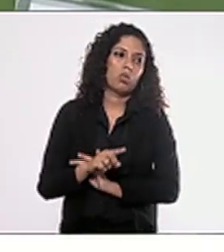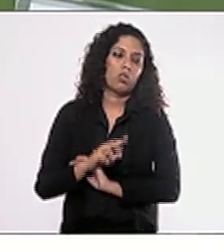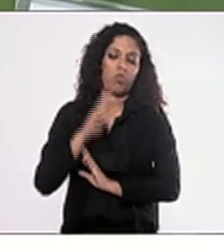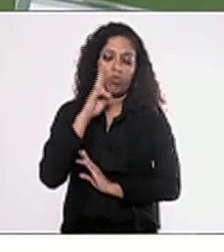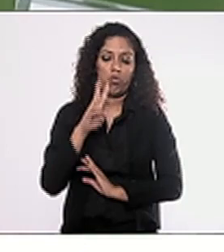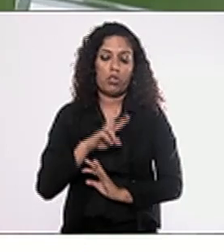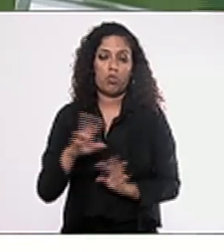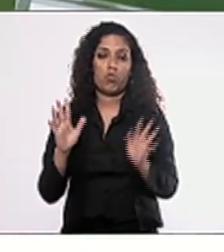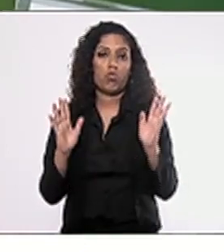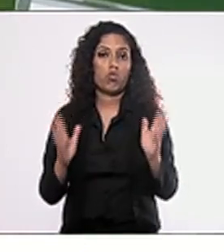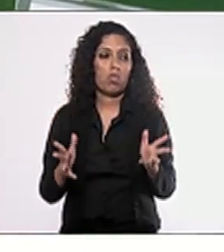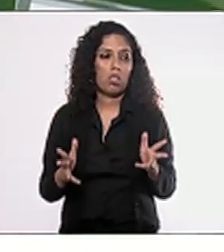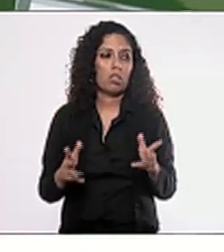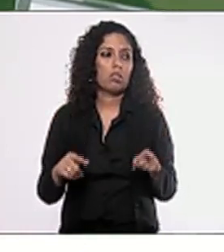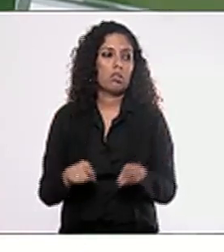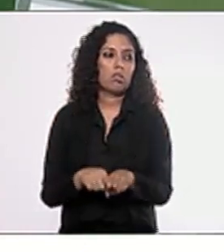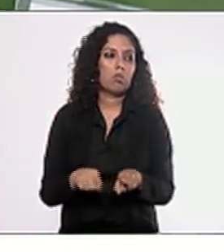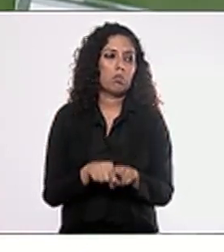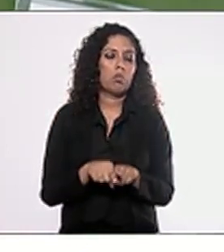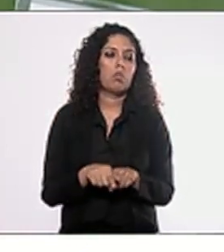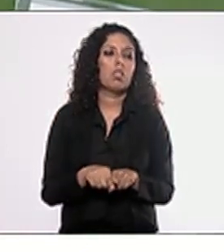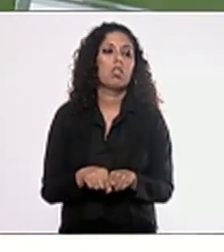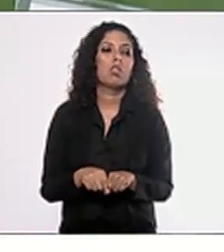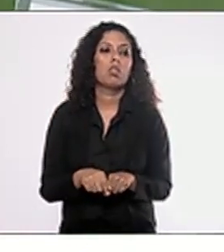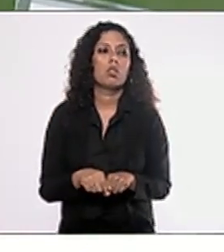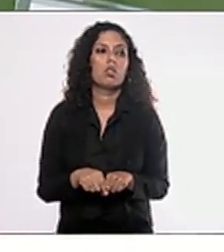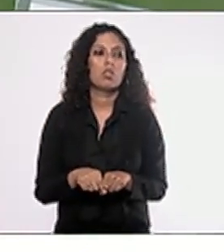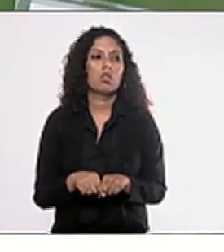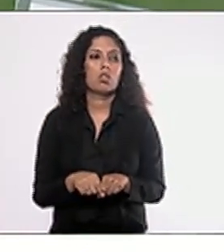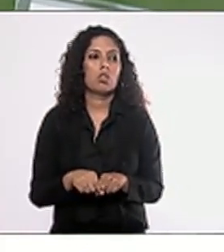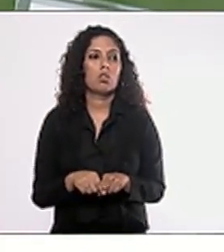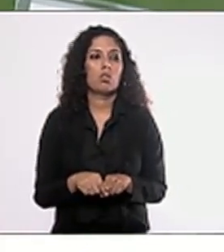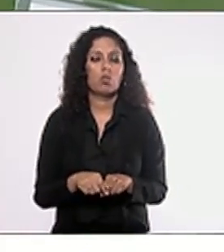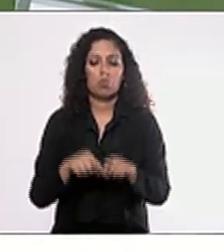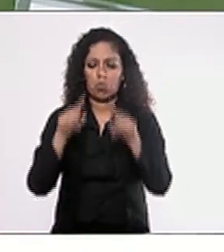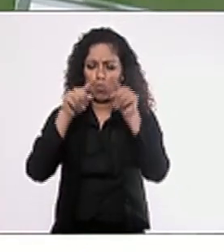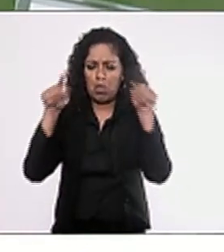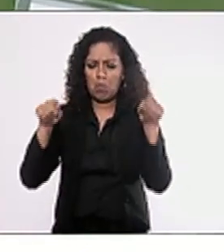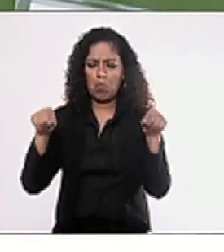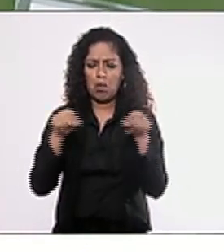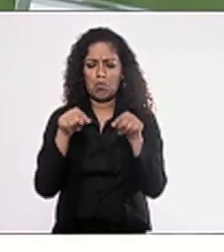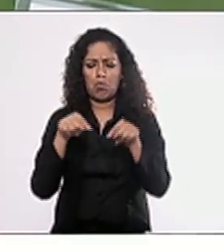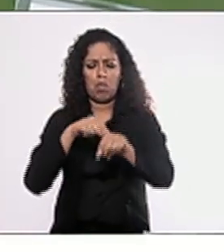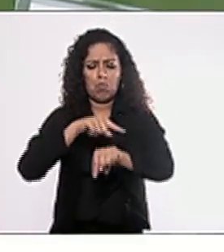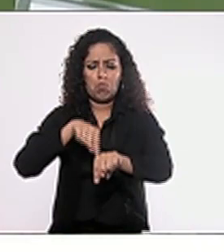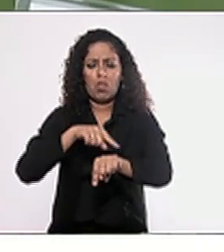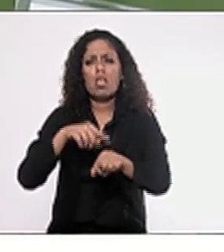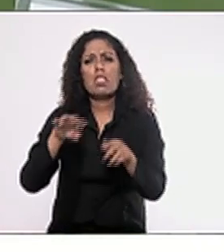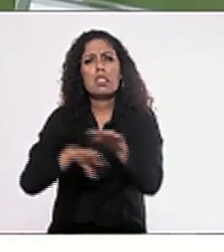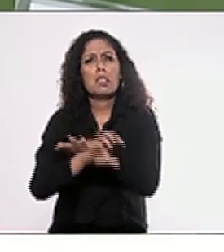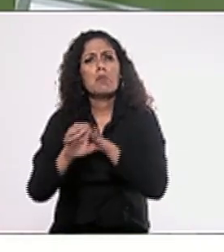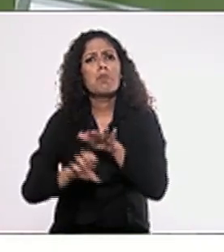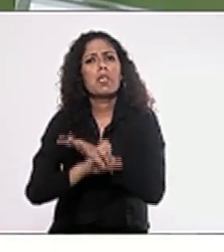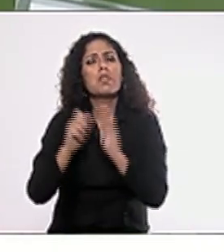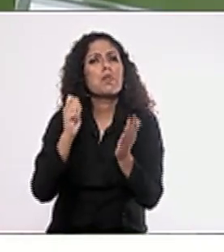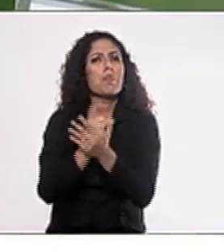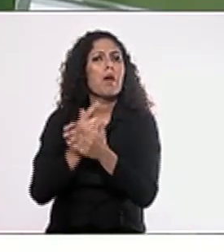pouco, também sobre a questão da colocação dos hidrômetros nas empresas que são